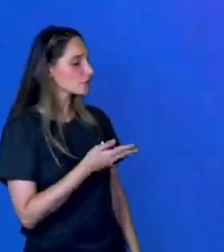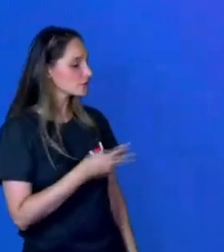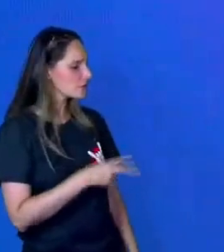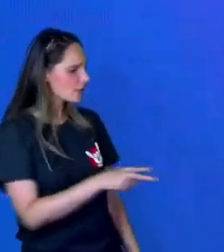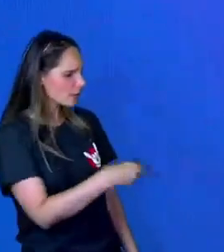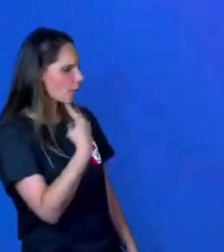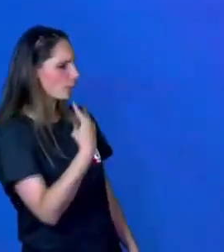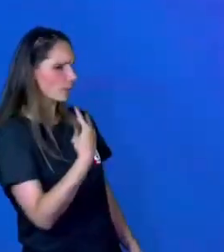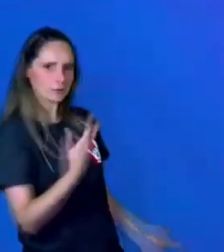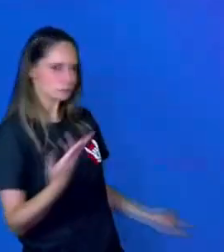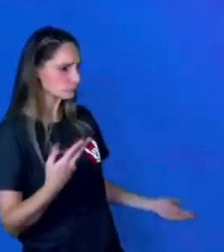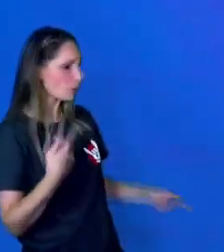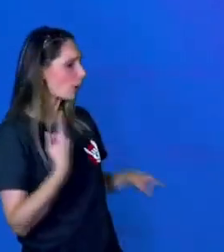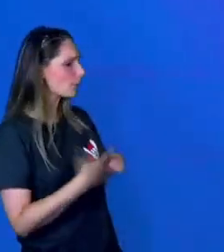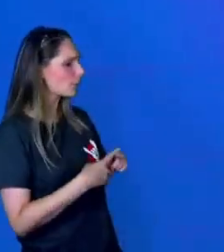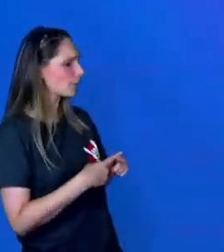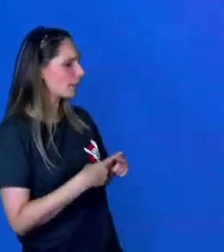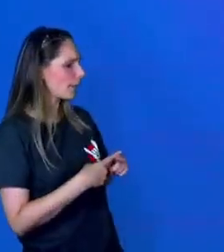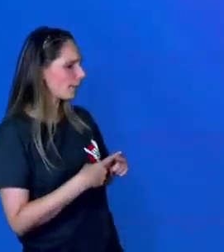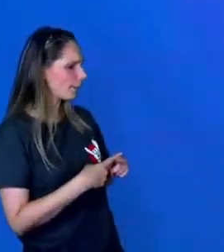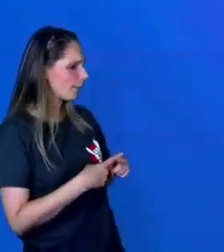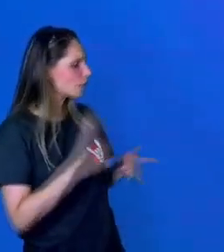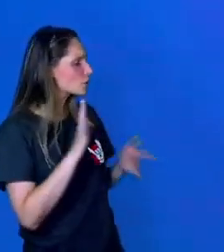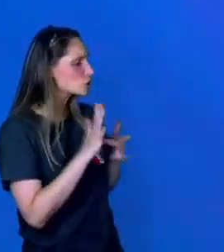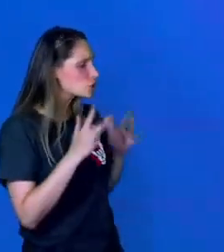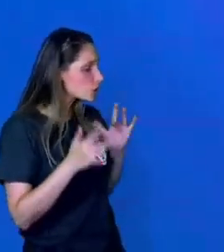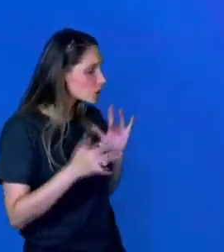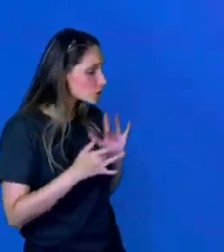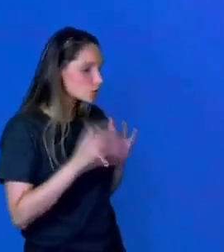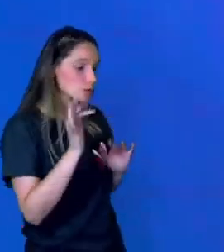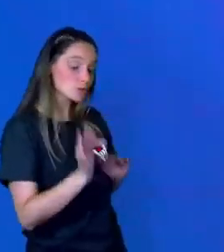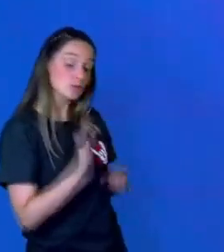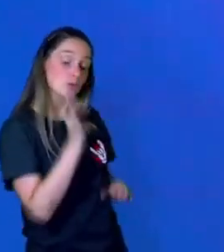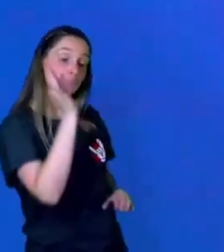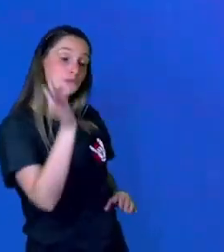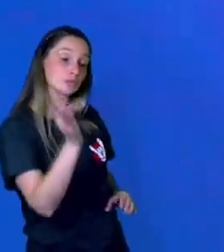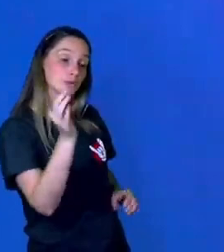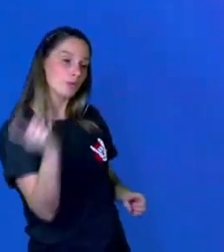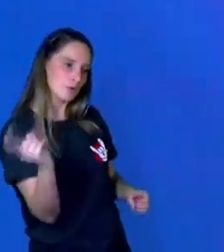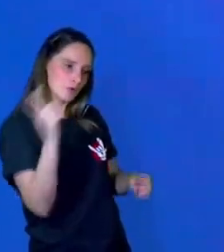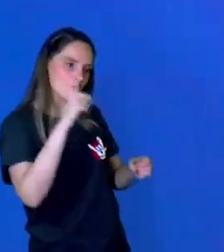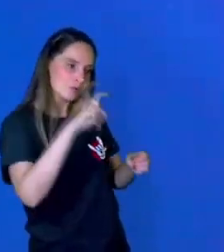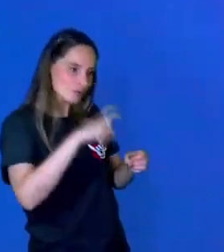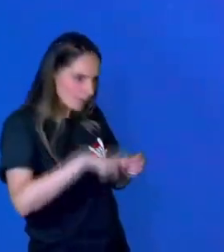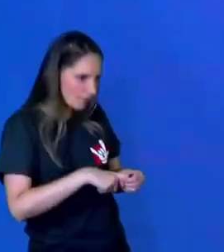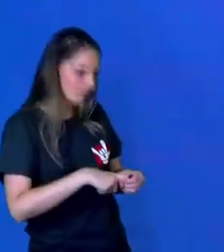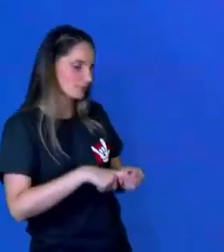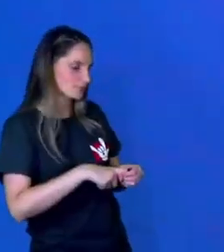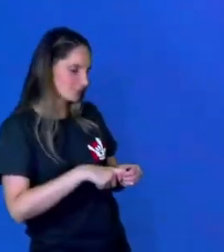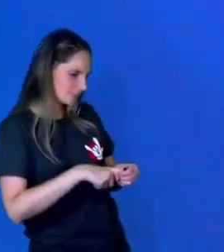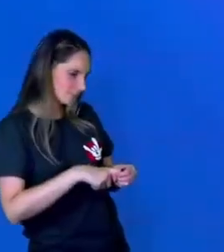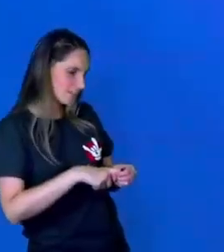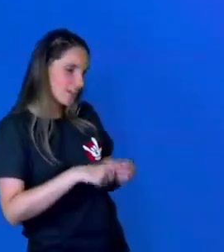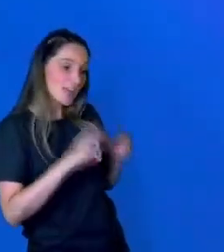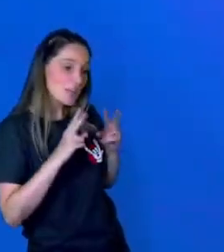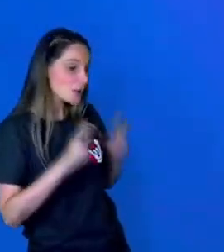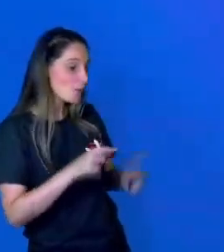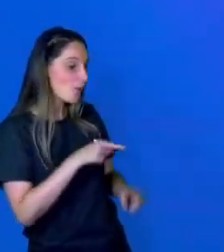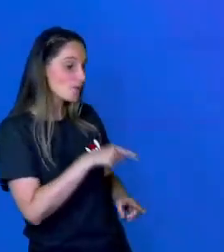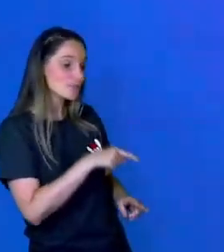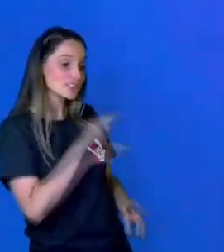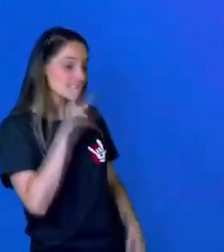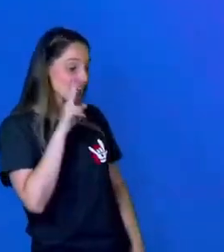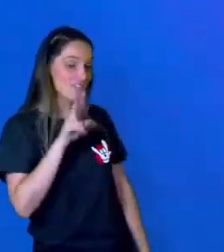Esse Jesus que subiu aos céus diante dos seus olhos vai descer da mesma forma que vocês viram ele